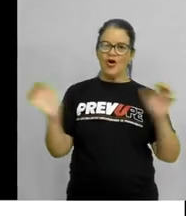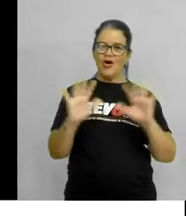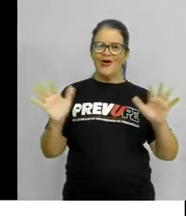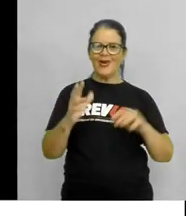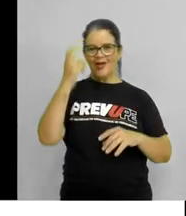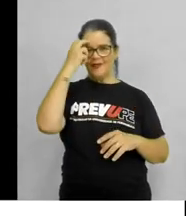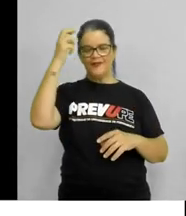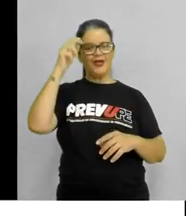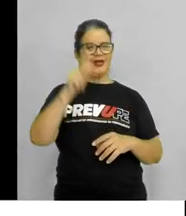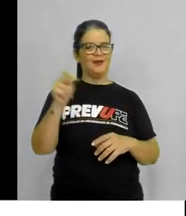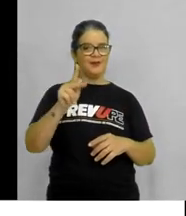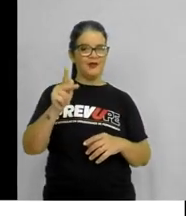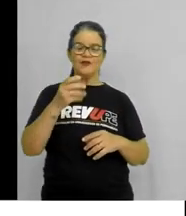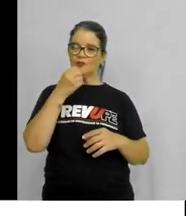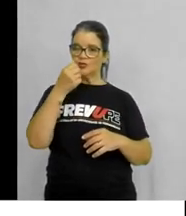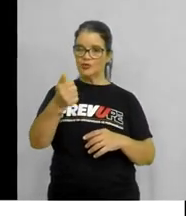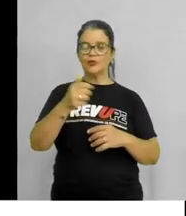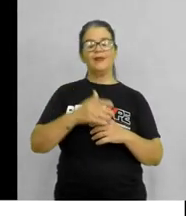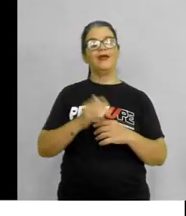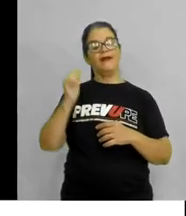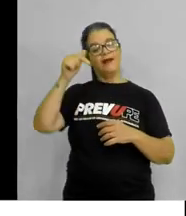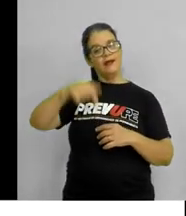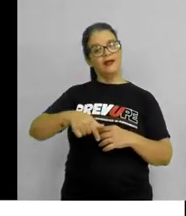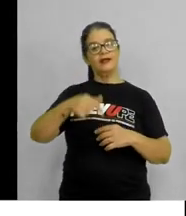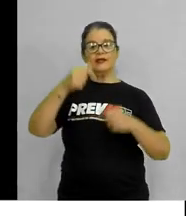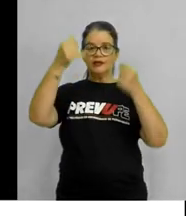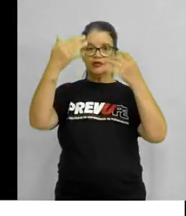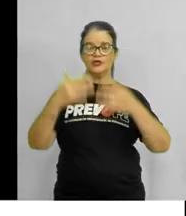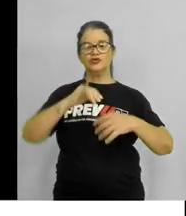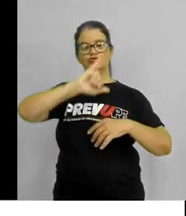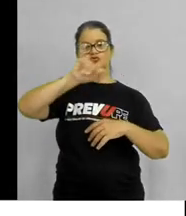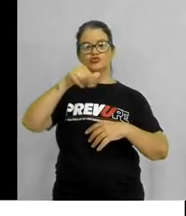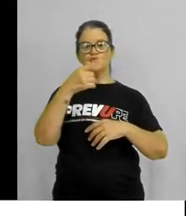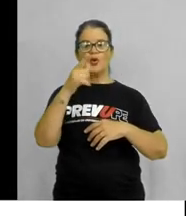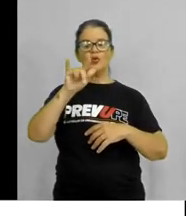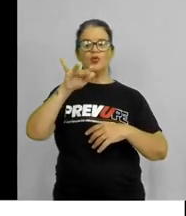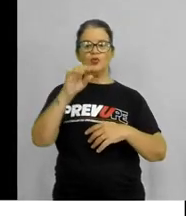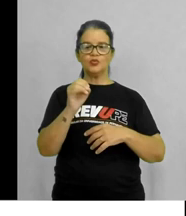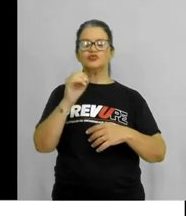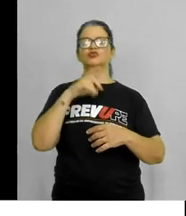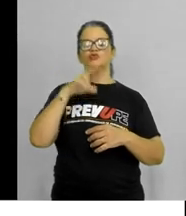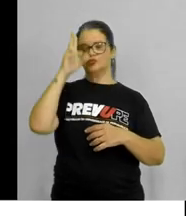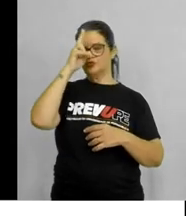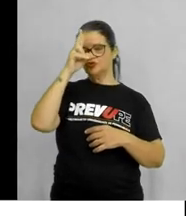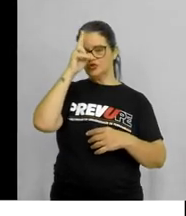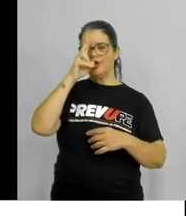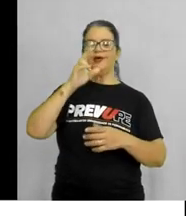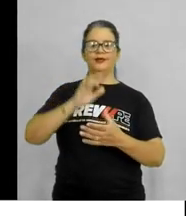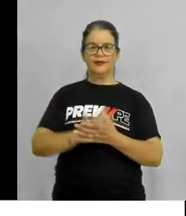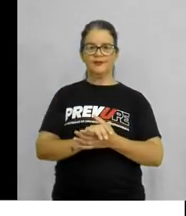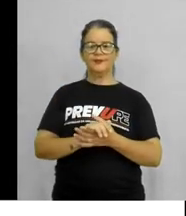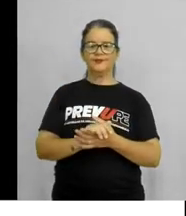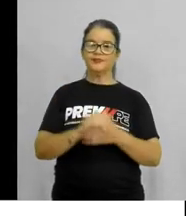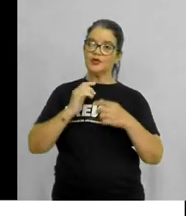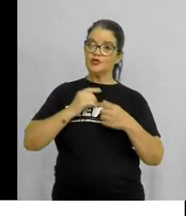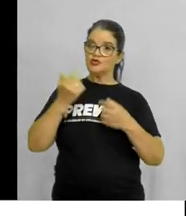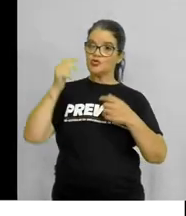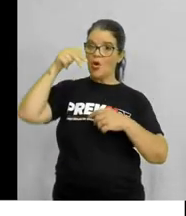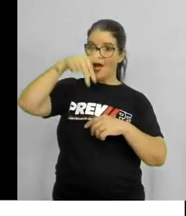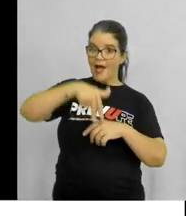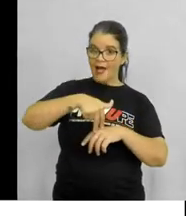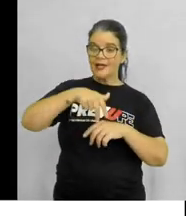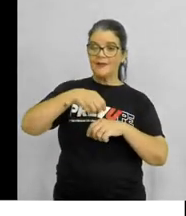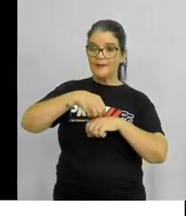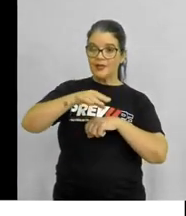Olá fera PR tudo bem Aqui quem fala é o professor João Lúcio do componente curricular de história e estou aqui para